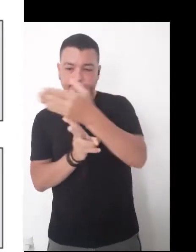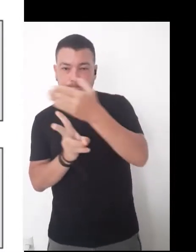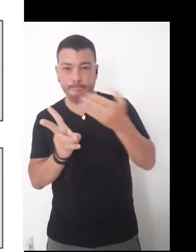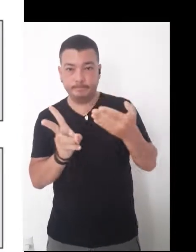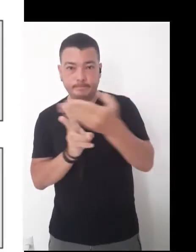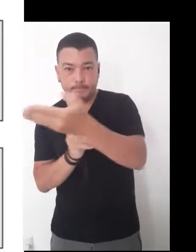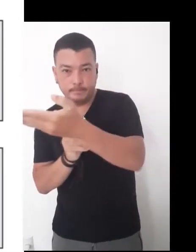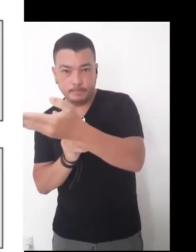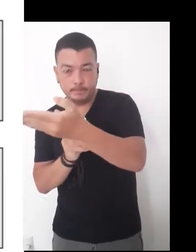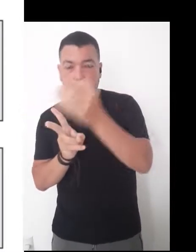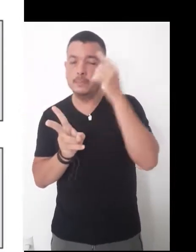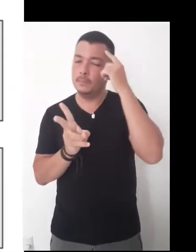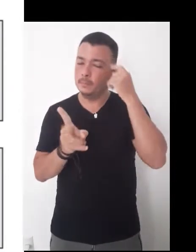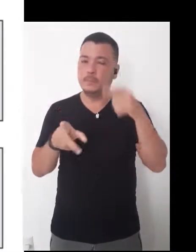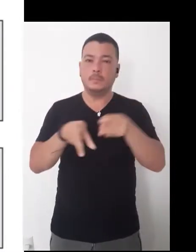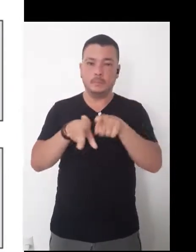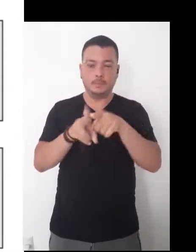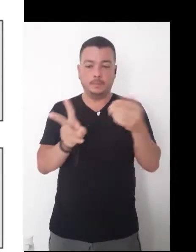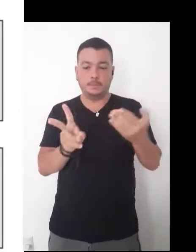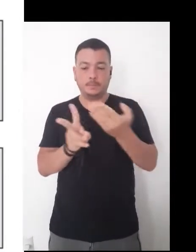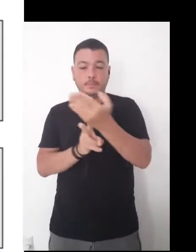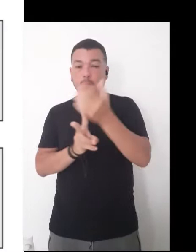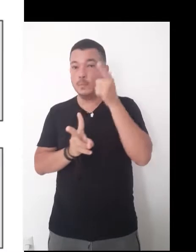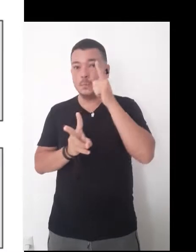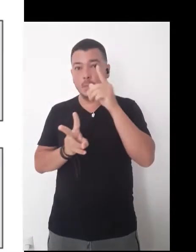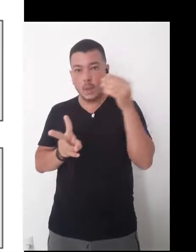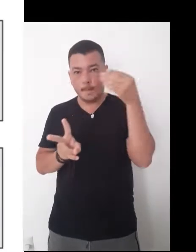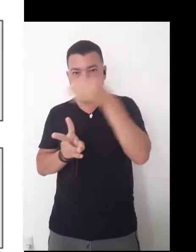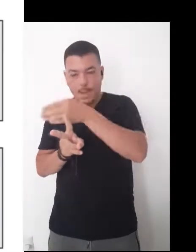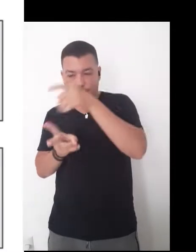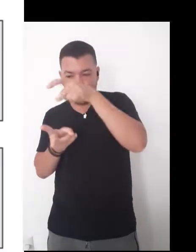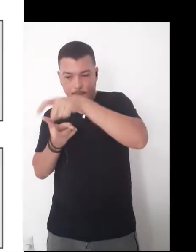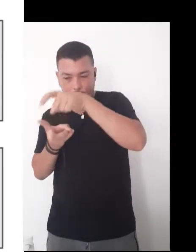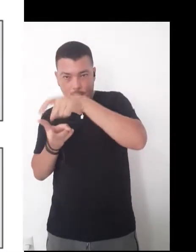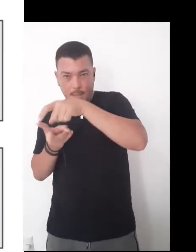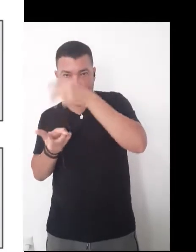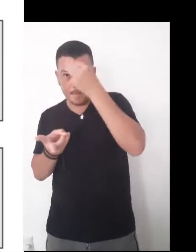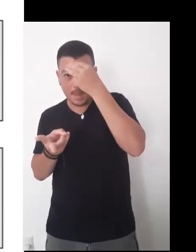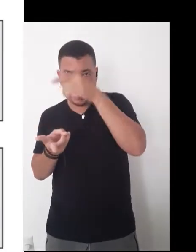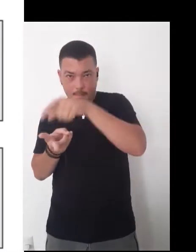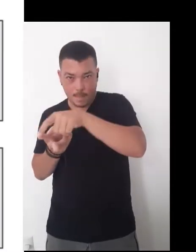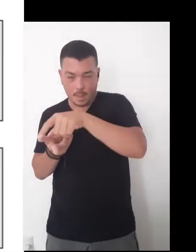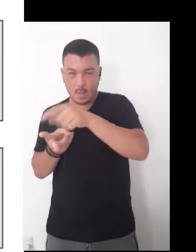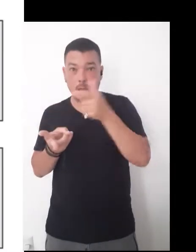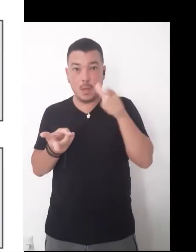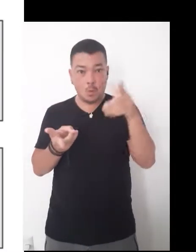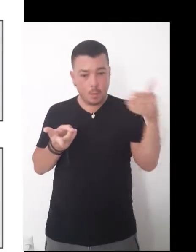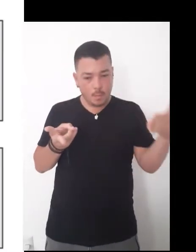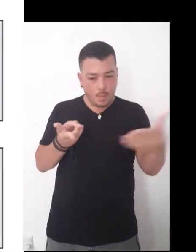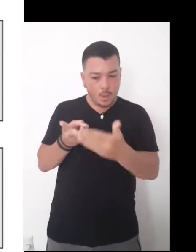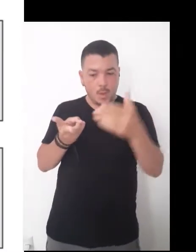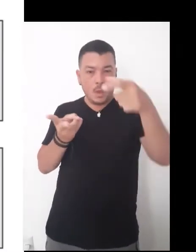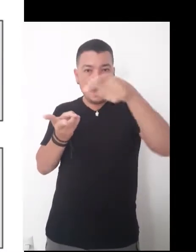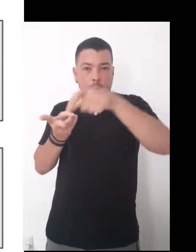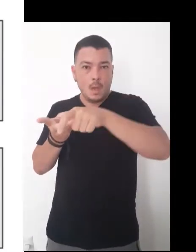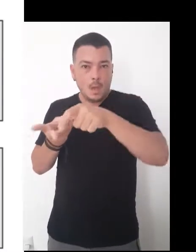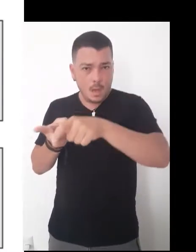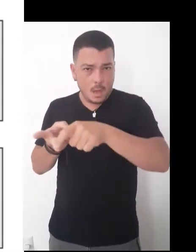um canal ele acessa essa memória, e por um outro canal ele acessa essa outra memória